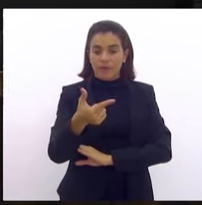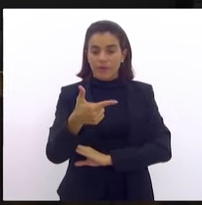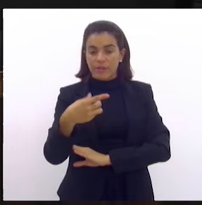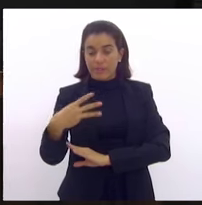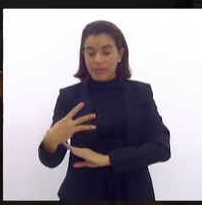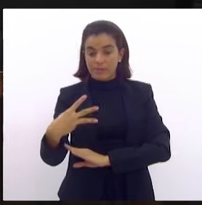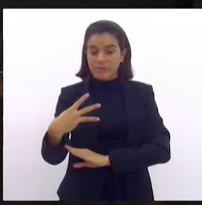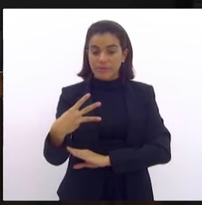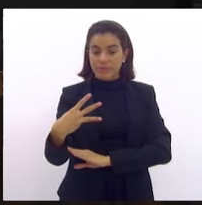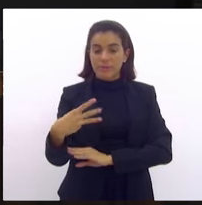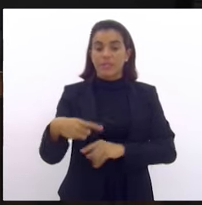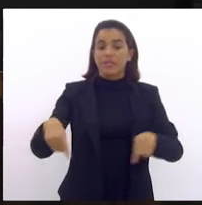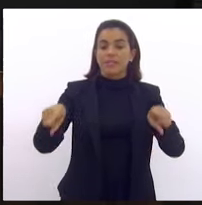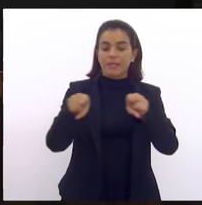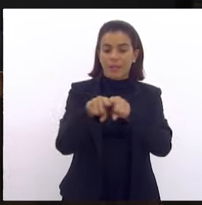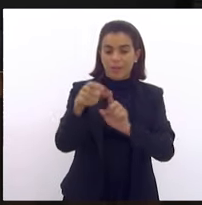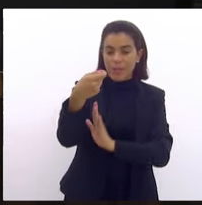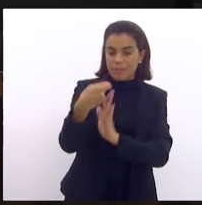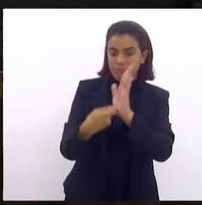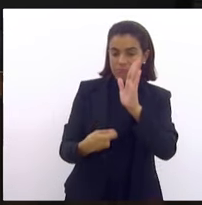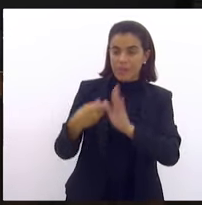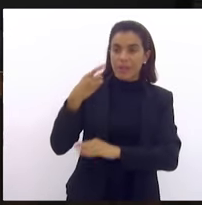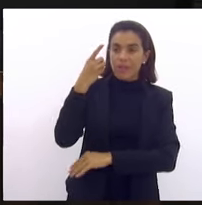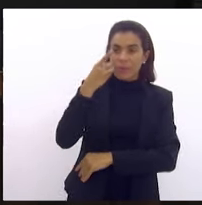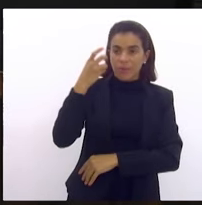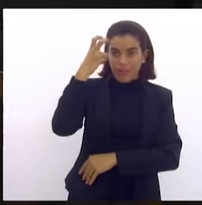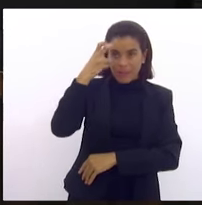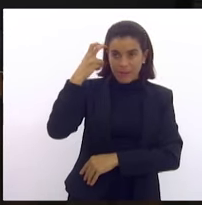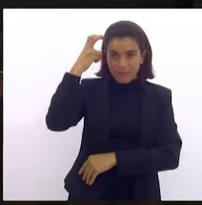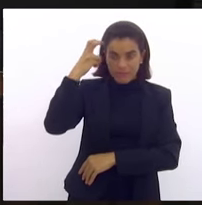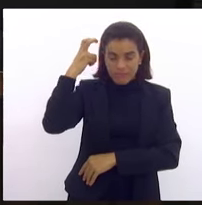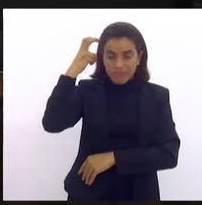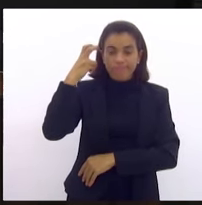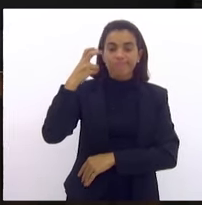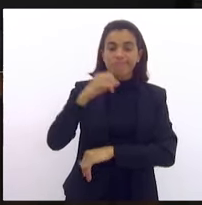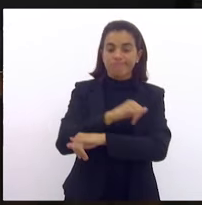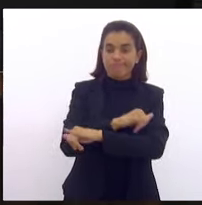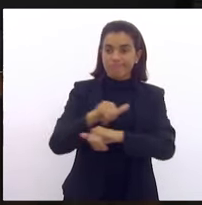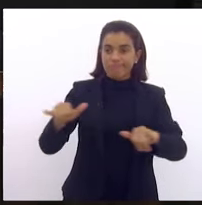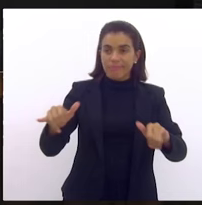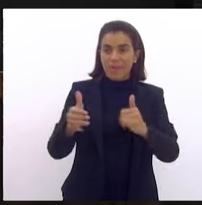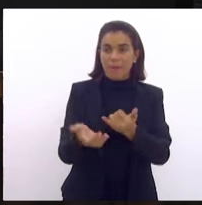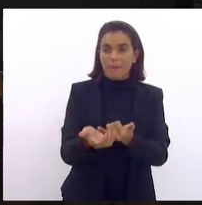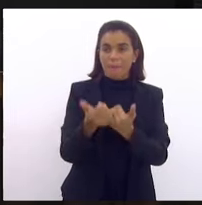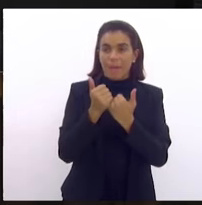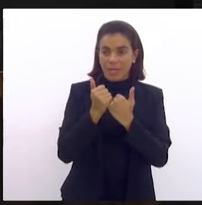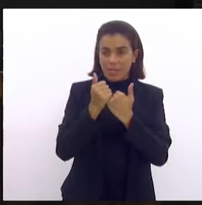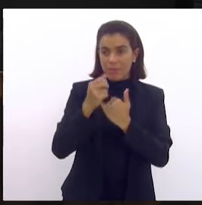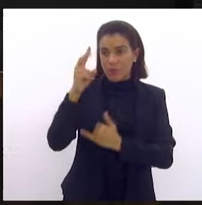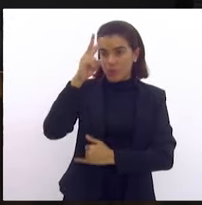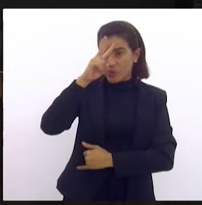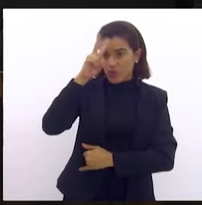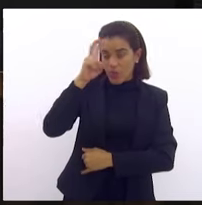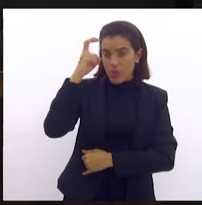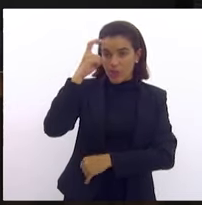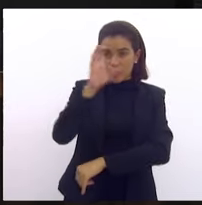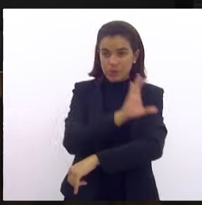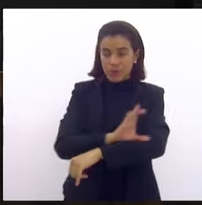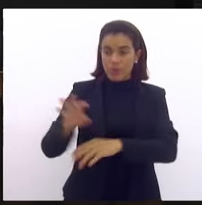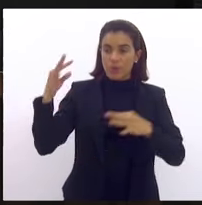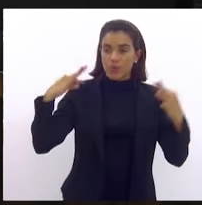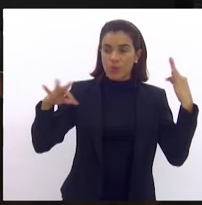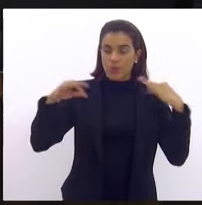2374/2023, também de autoria da deputada Verônica Lima, que declara como patrimônio histórico, cultural,